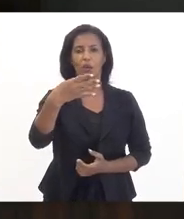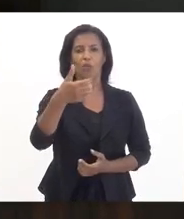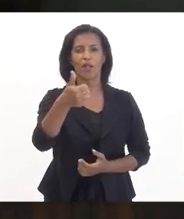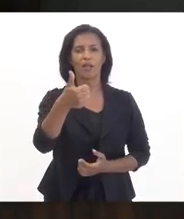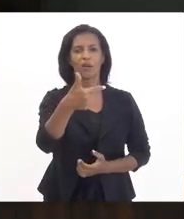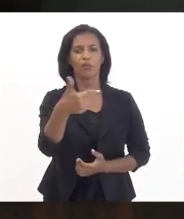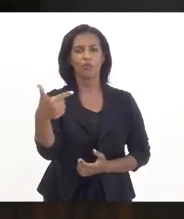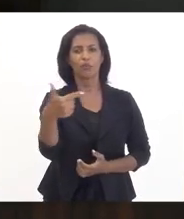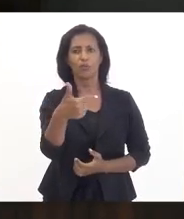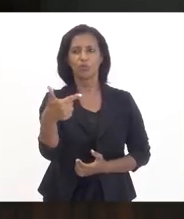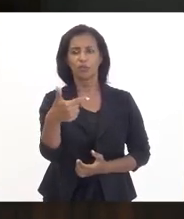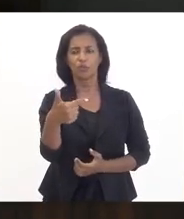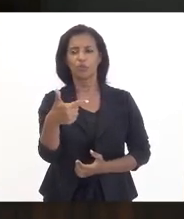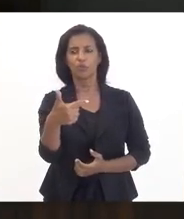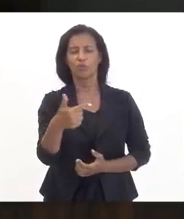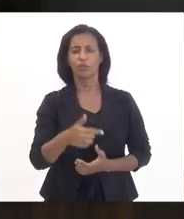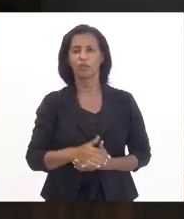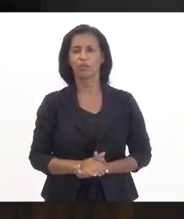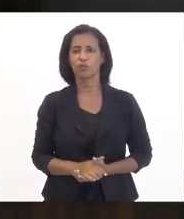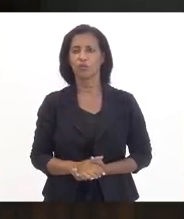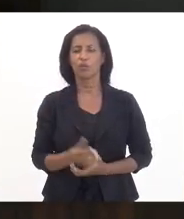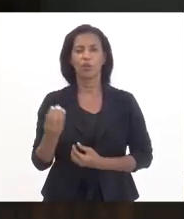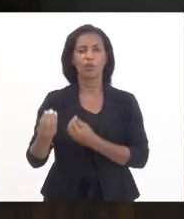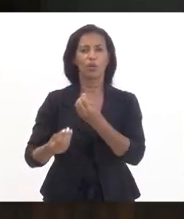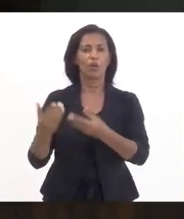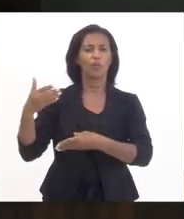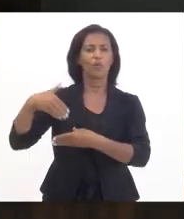4122. 4128, você está votando como?